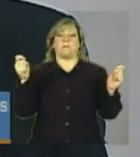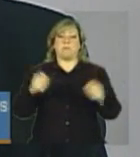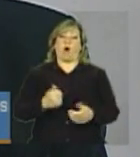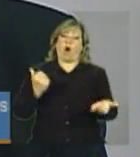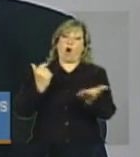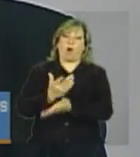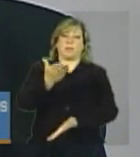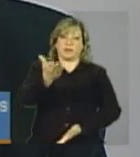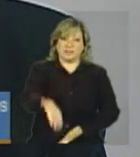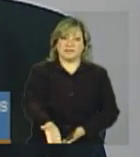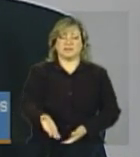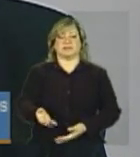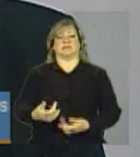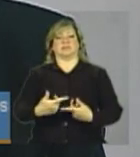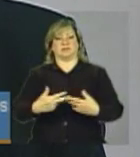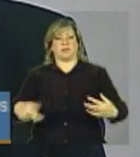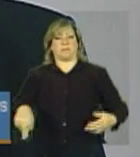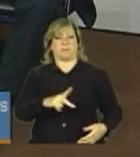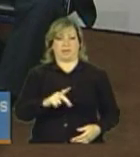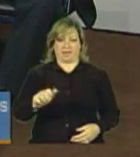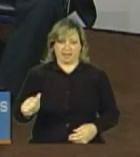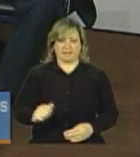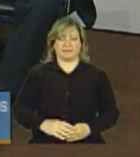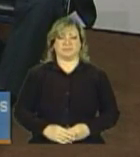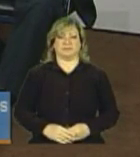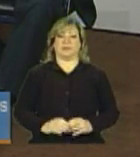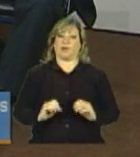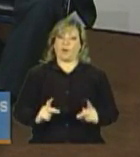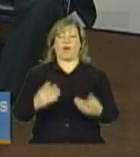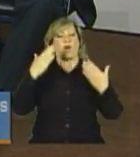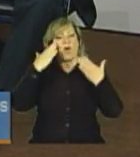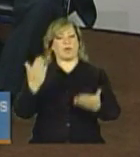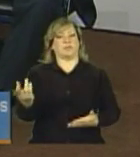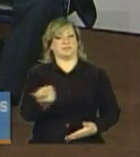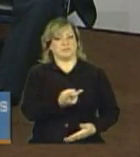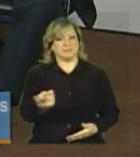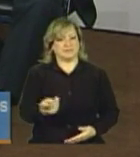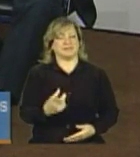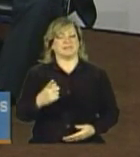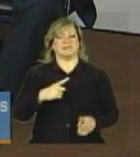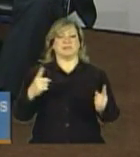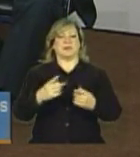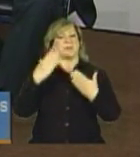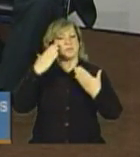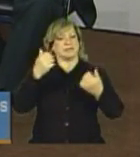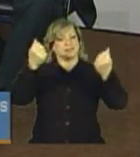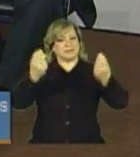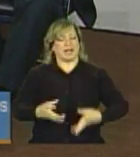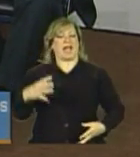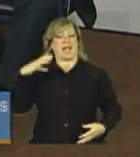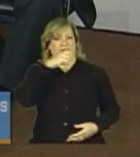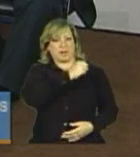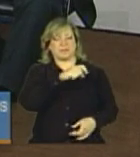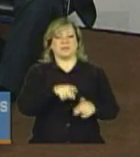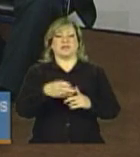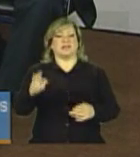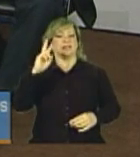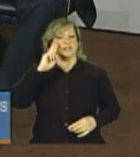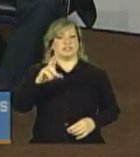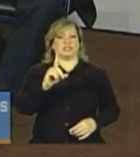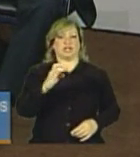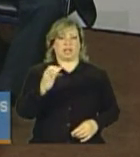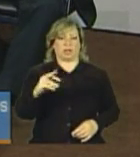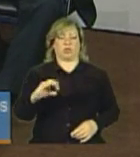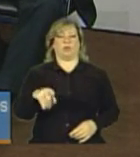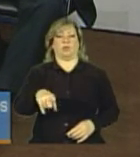este produto da agricultura familiar pelo PA. Obrigada, então. Obrigada por ter sido breve. Obrigada, o diretor do